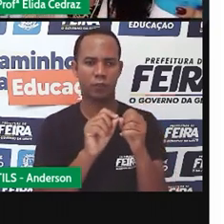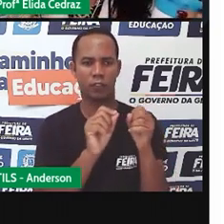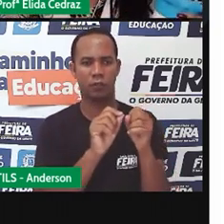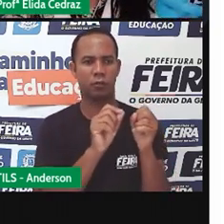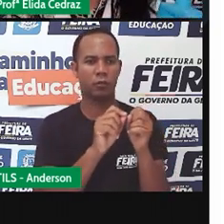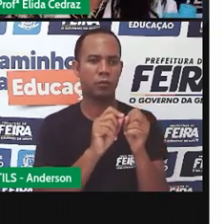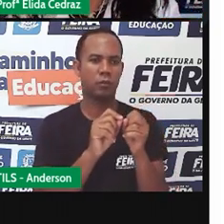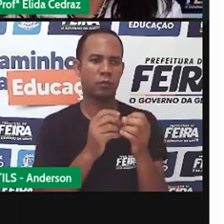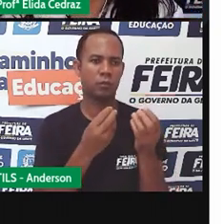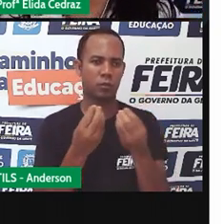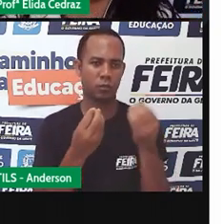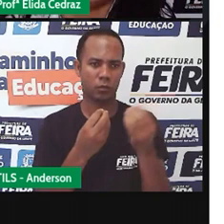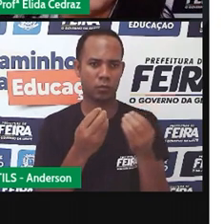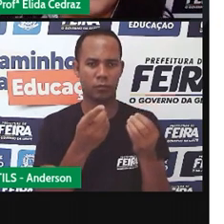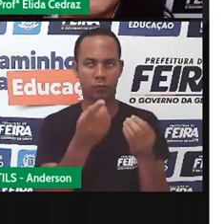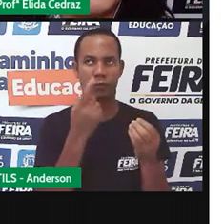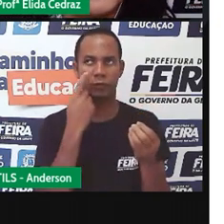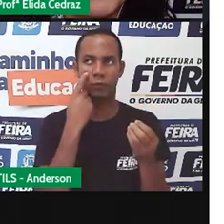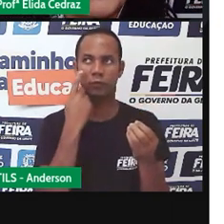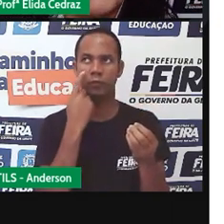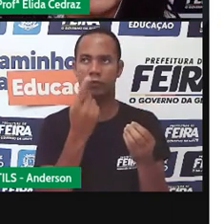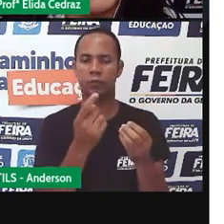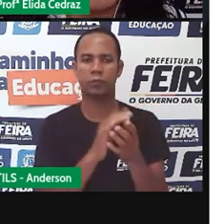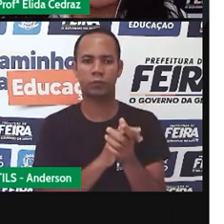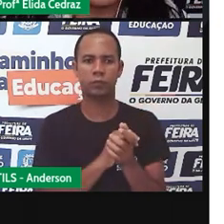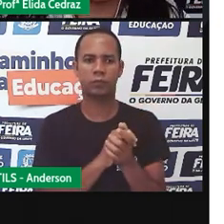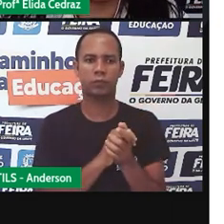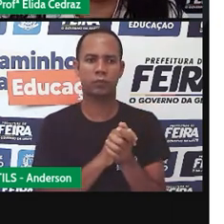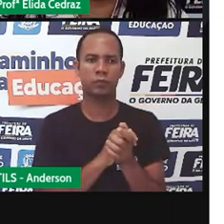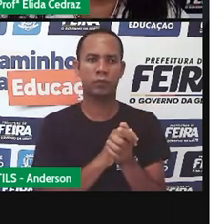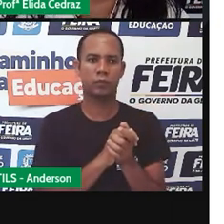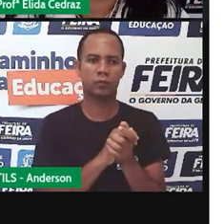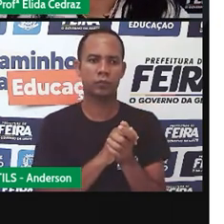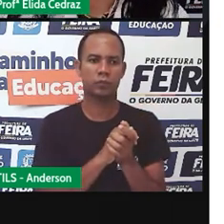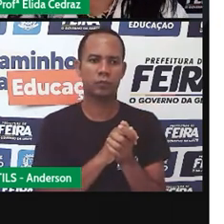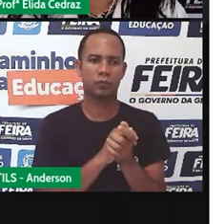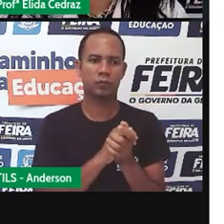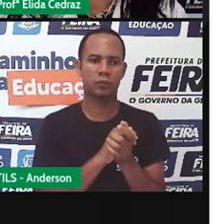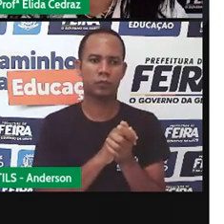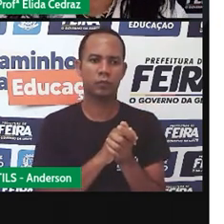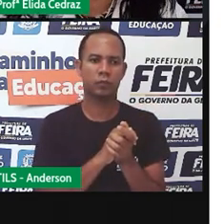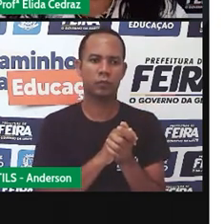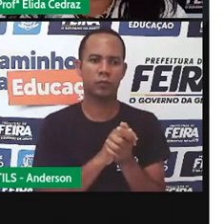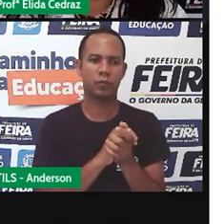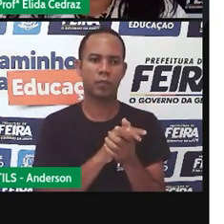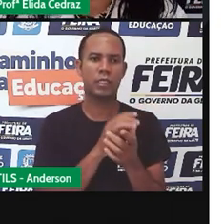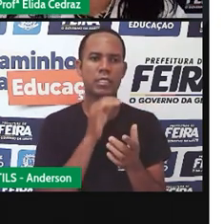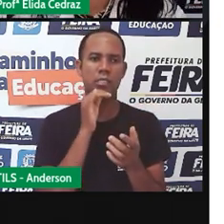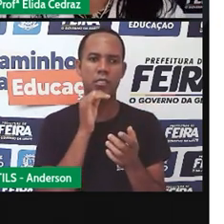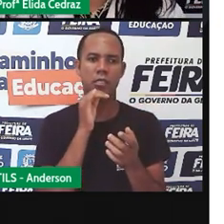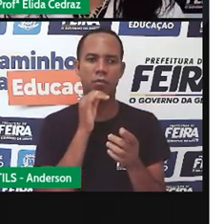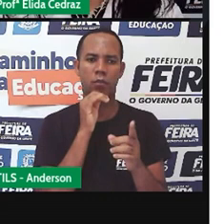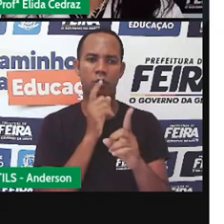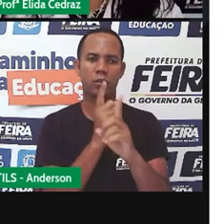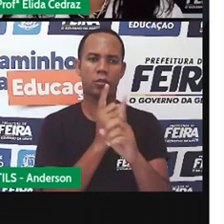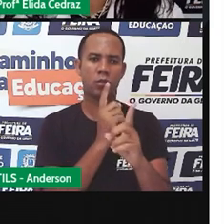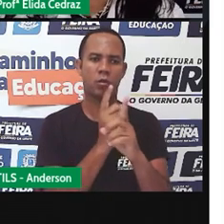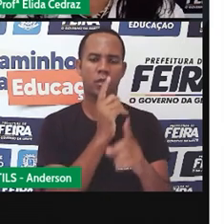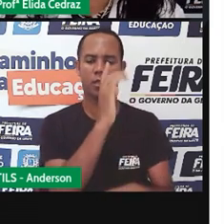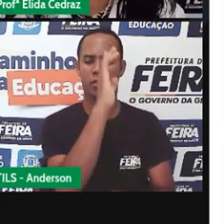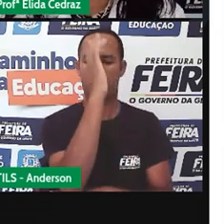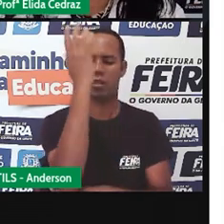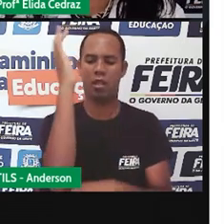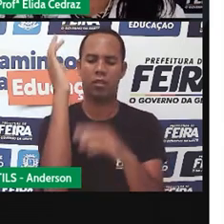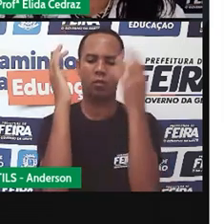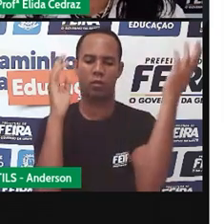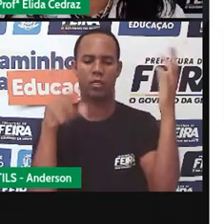objetos é isso que nós chamamos de material. Ele é encontrado na natureza e ele é